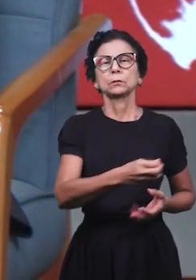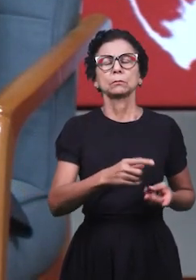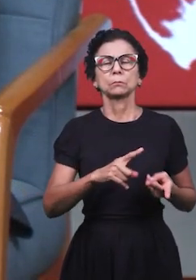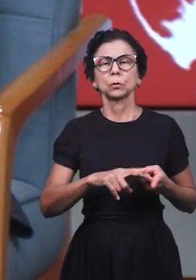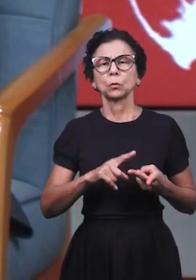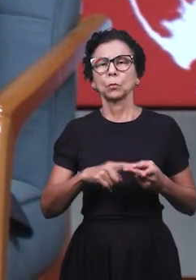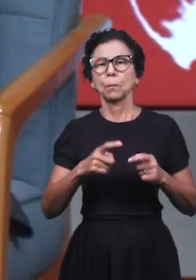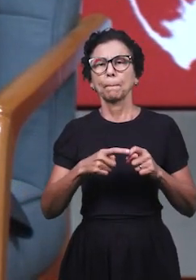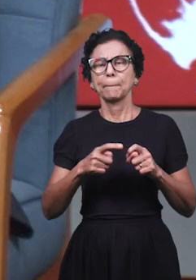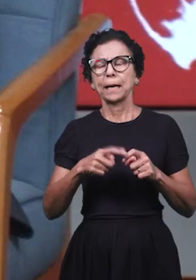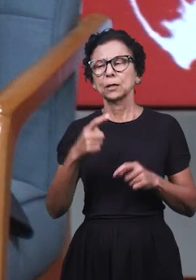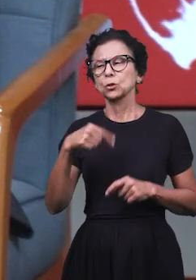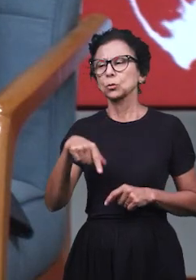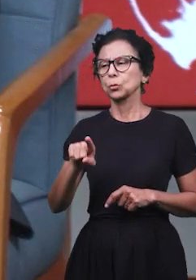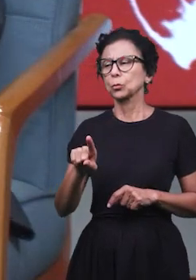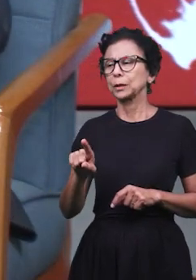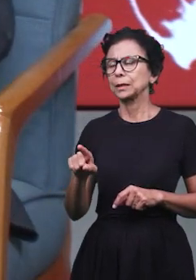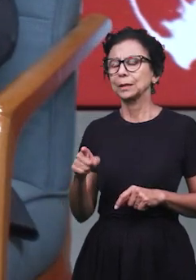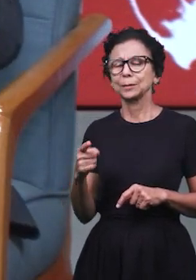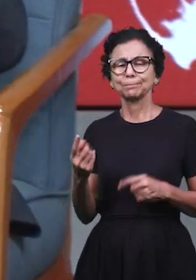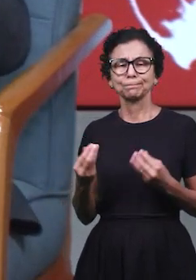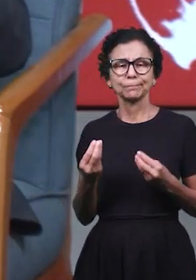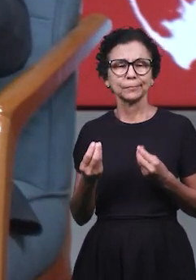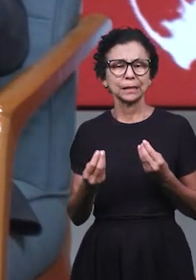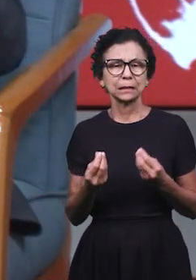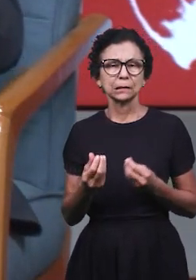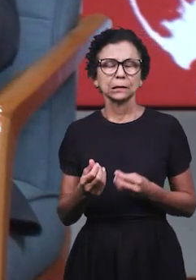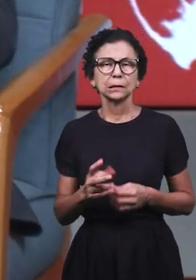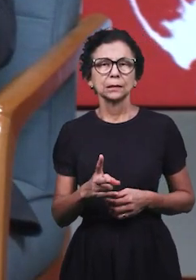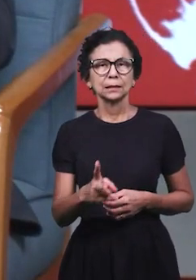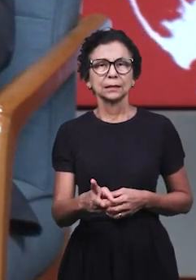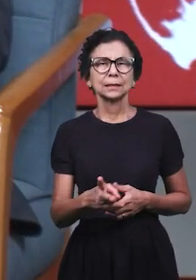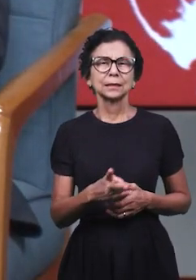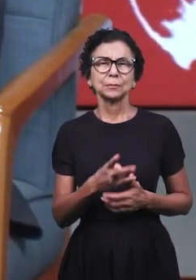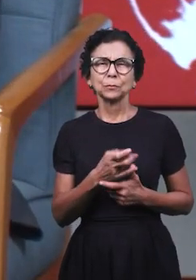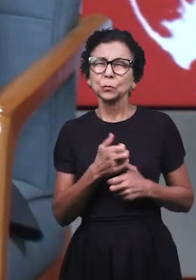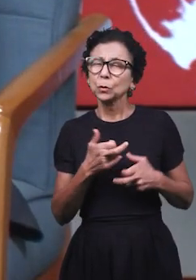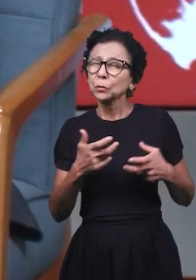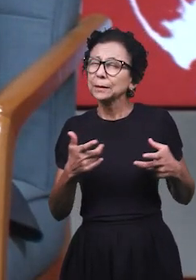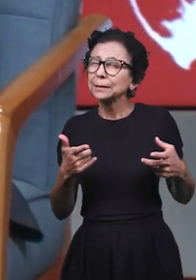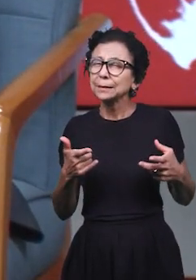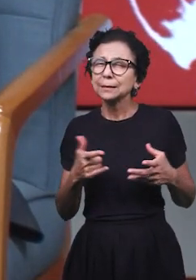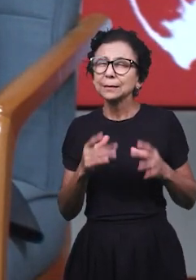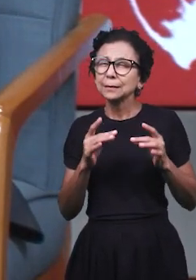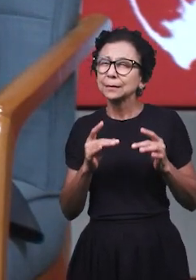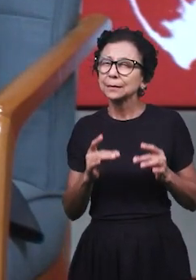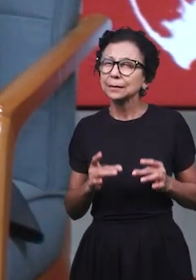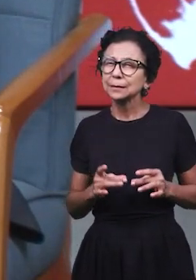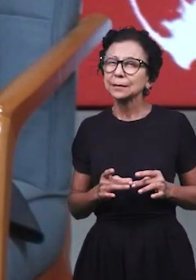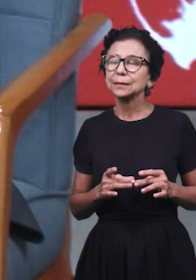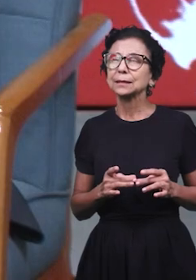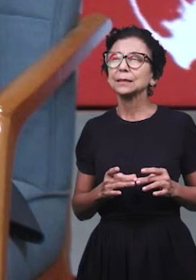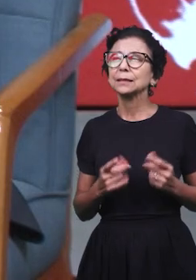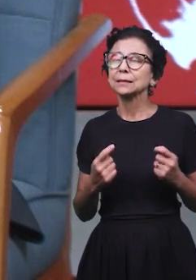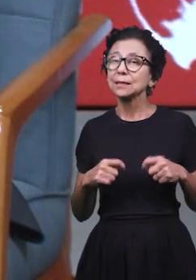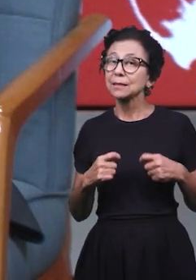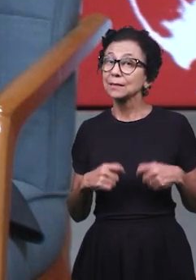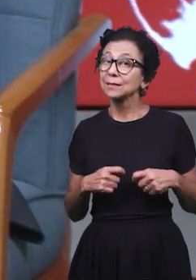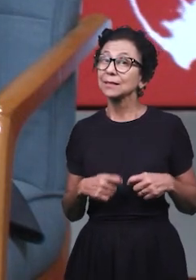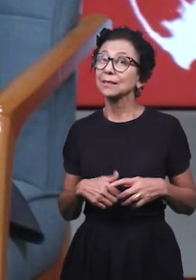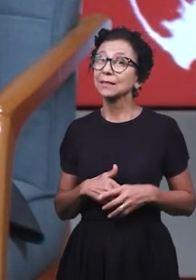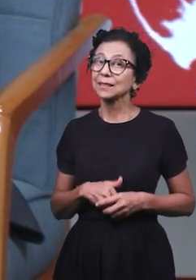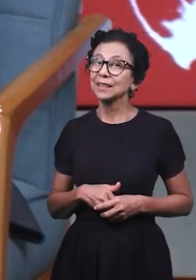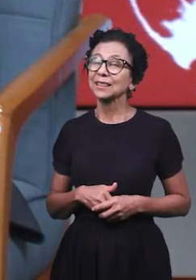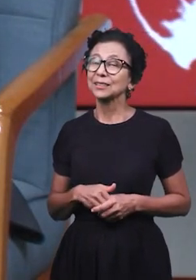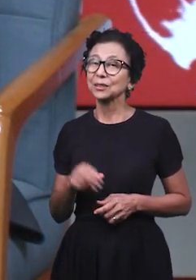que você quer ir, ou às vezes sempre é uma coisinha que você tem que ver ali como necessidade, como